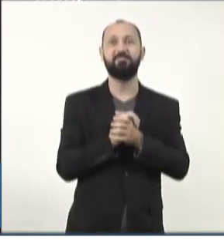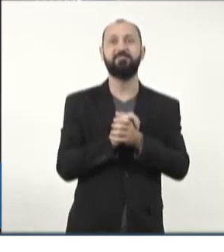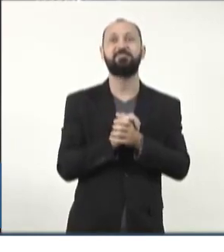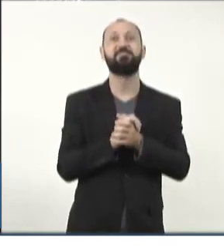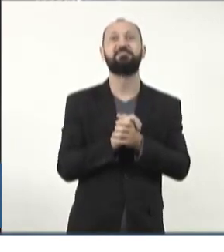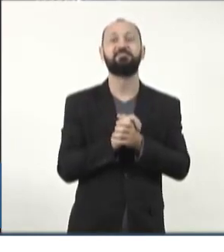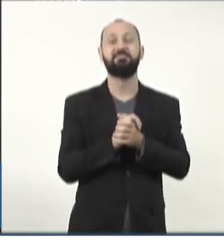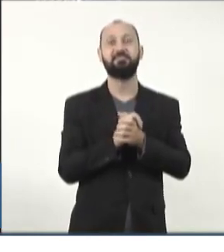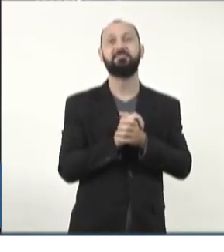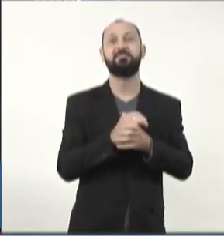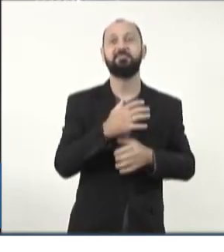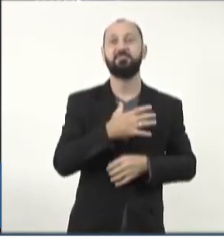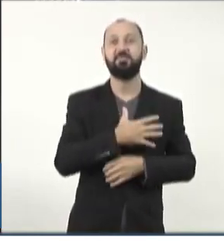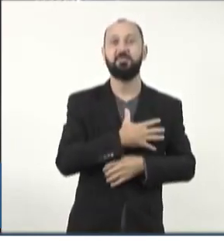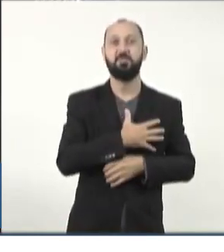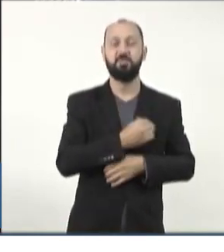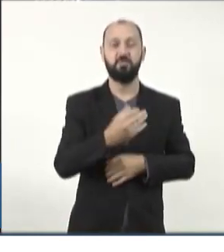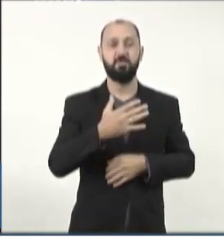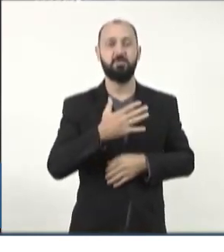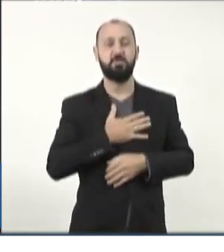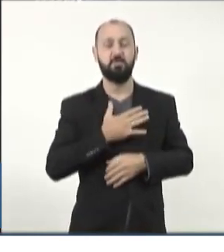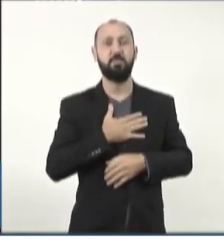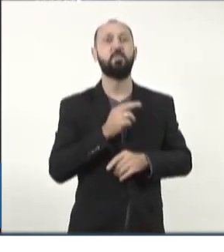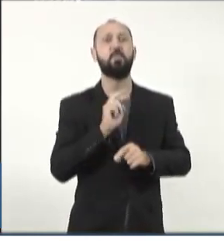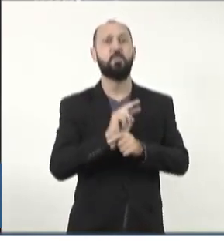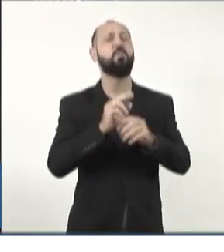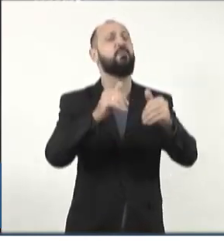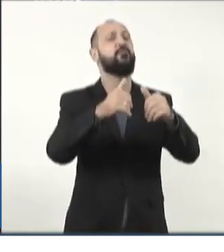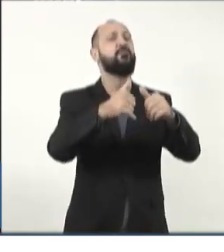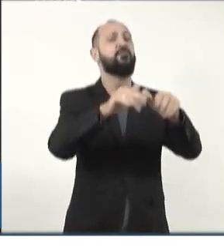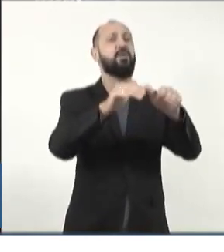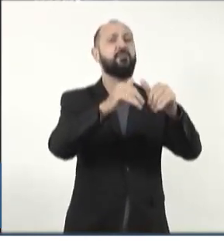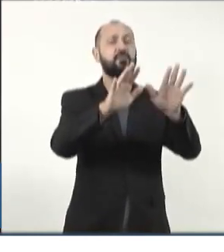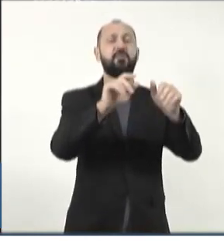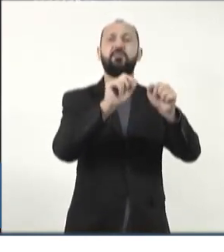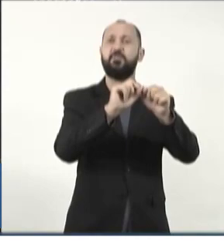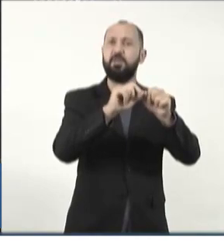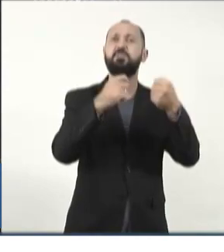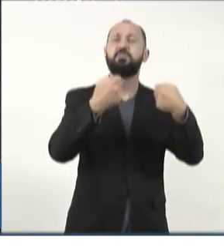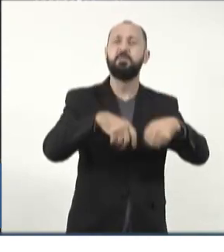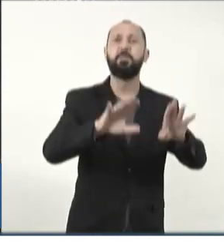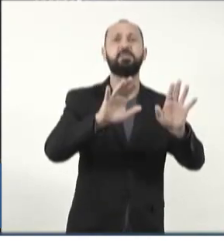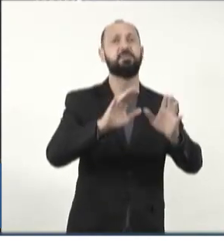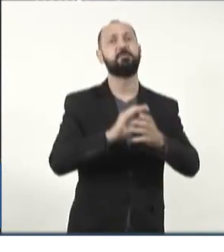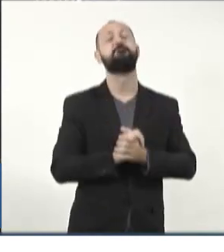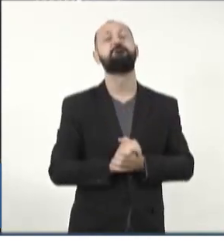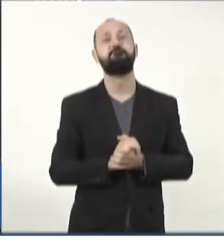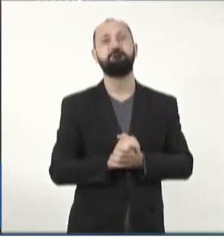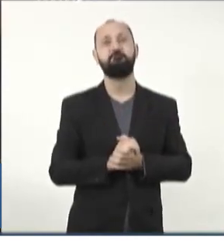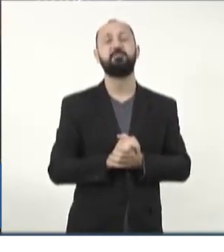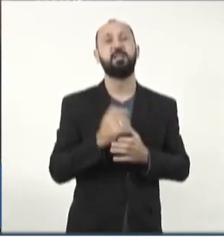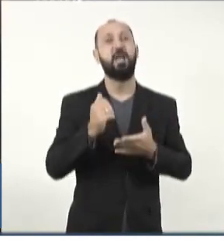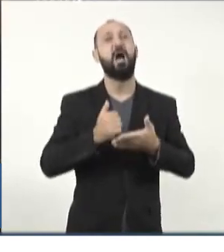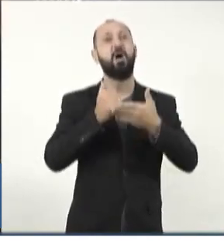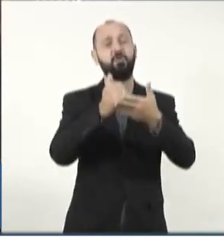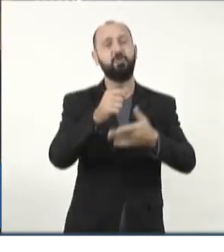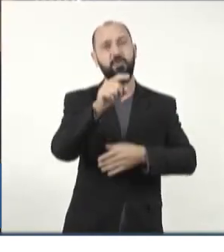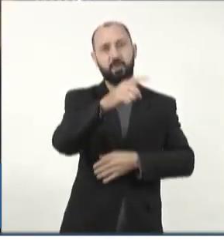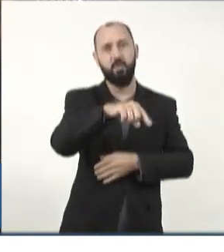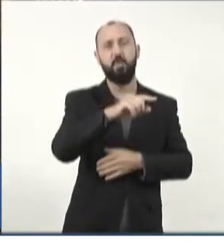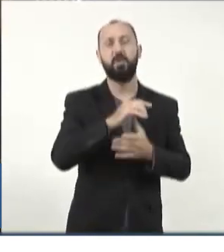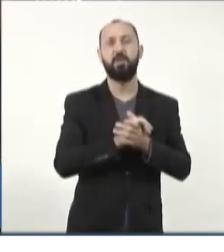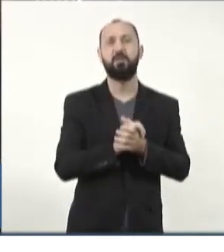ele faz? Os filhos são meus, eu cuido, pode fazer o que você precisa. E ele colabora com